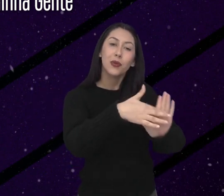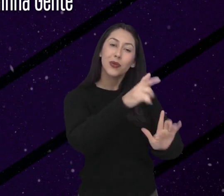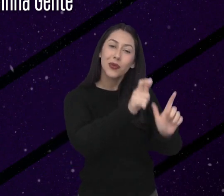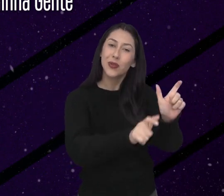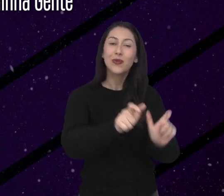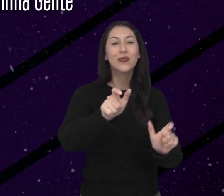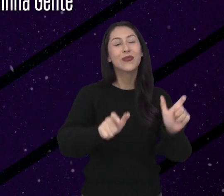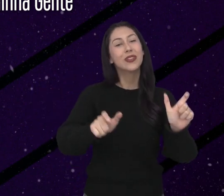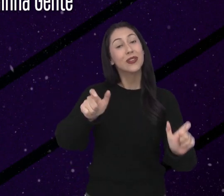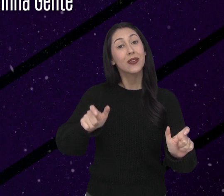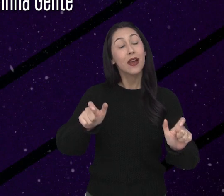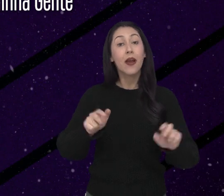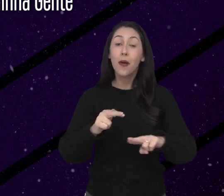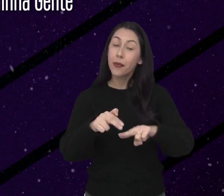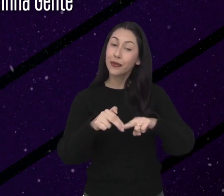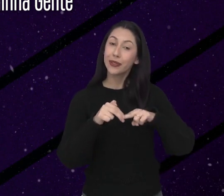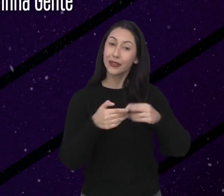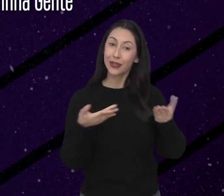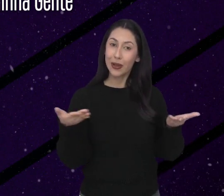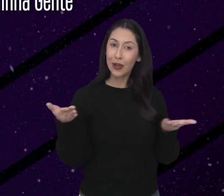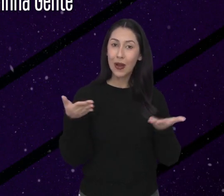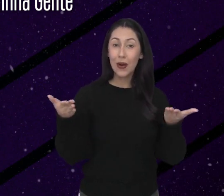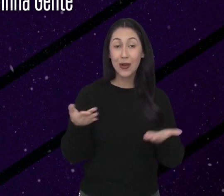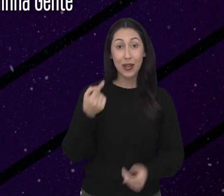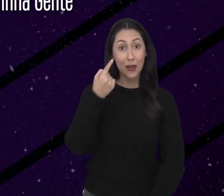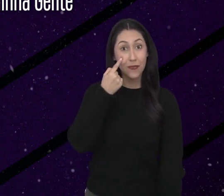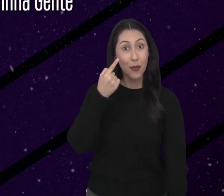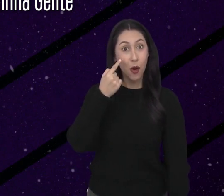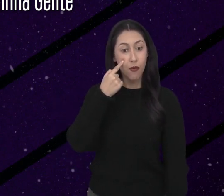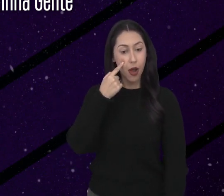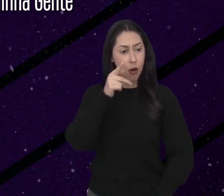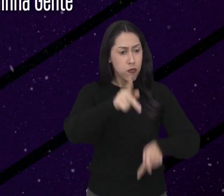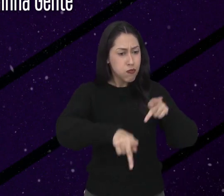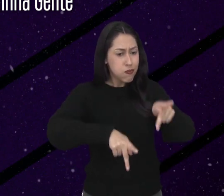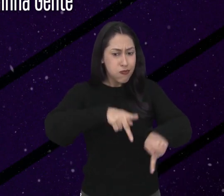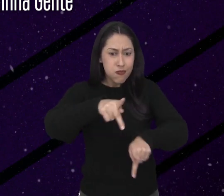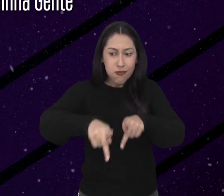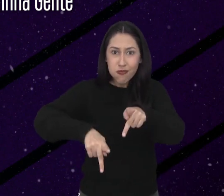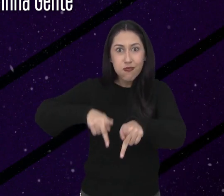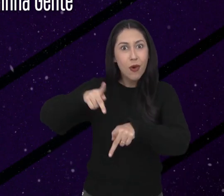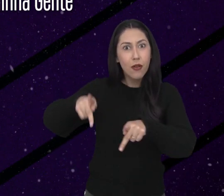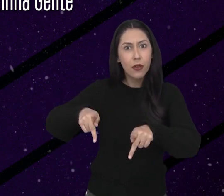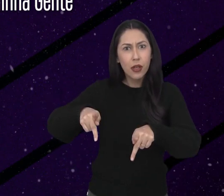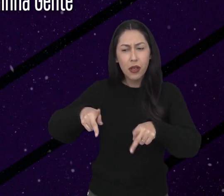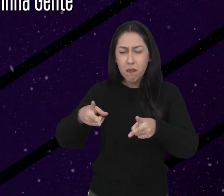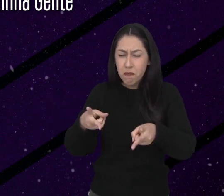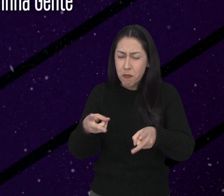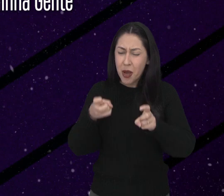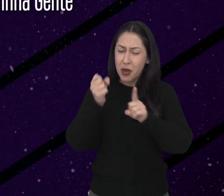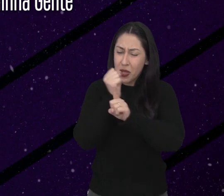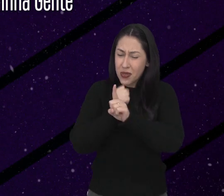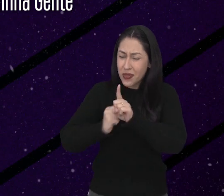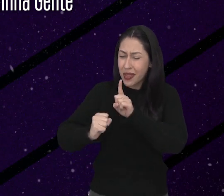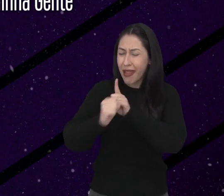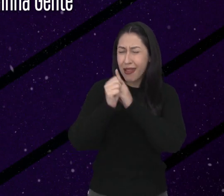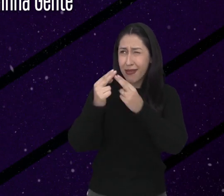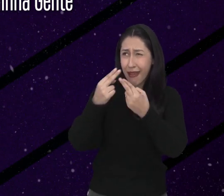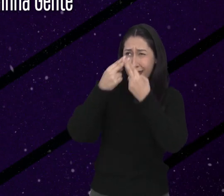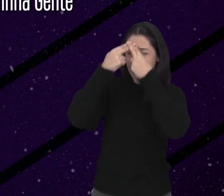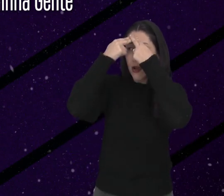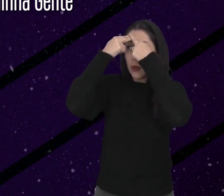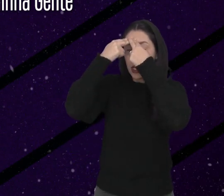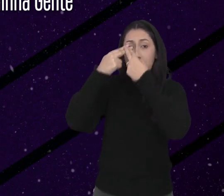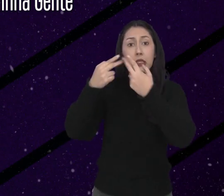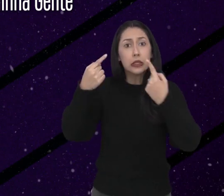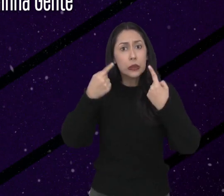algo é por isso que no programa de hoje vamos ouvir minha gente uma canção que olha na cicatriz da sociedade brasileira e faz uma